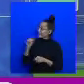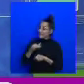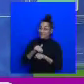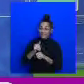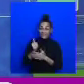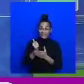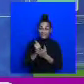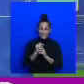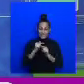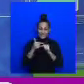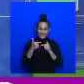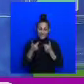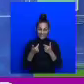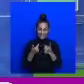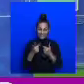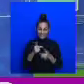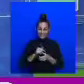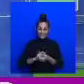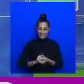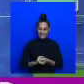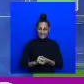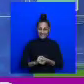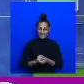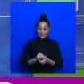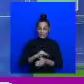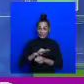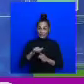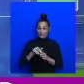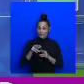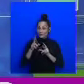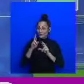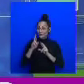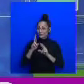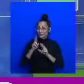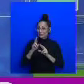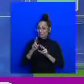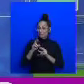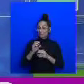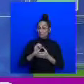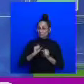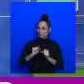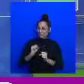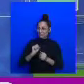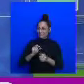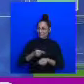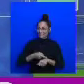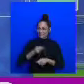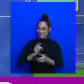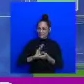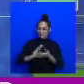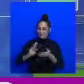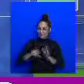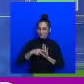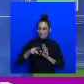Vem sorte, vem sorte, vem sorte. Todos na expectativa. Pode ser agora, esse prêmio pode sair para você.